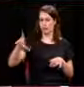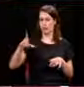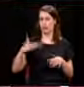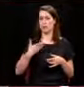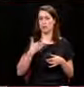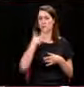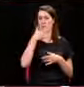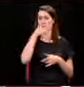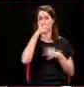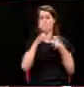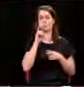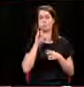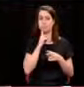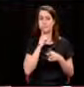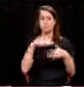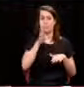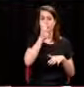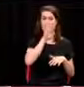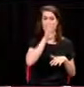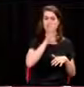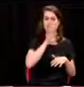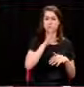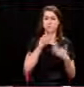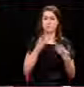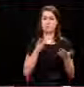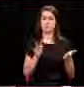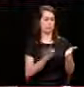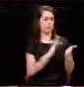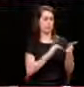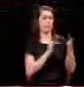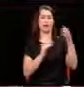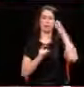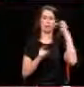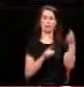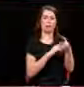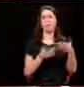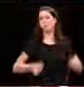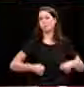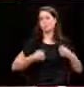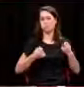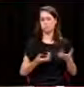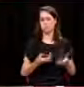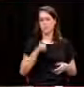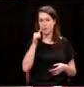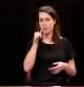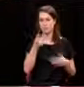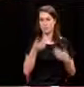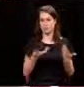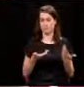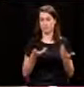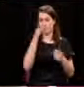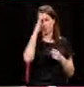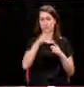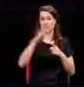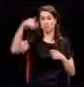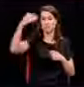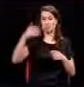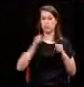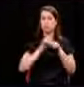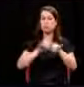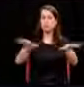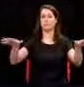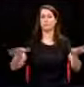não conseguirá ainda fazê-lo. Portanto, o nosso próximo passo será alargar isto para outros dispositivos móveis também. Ora, vamos ao